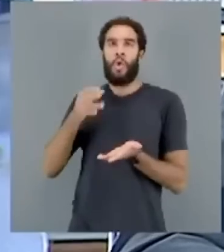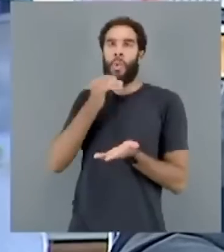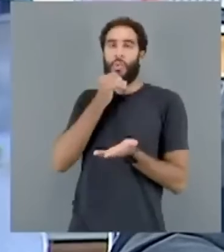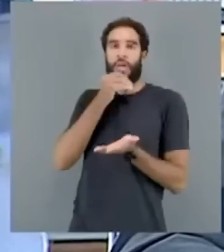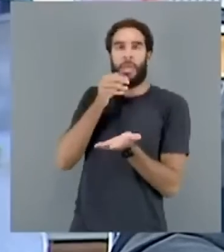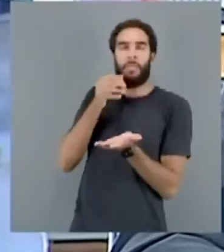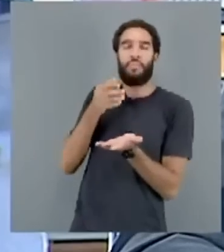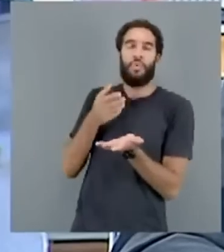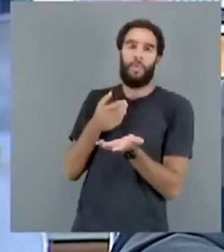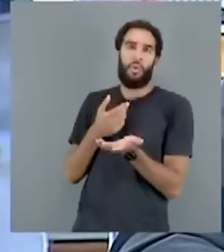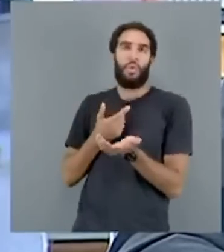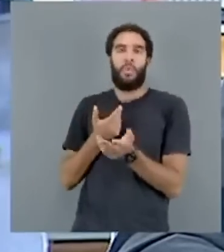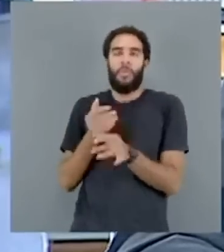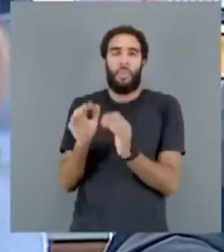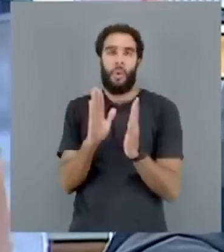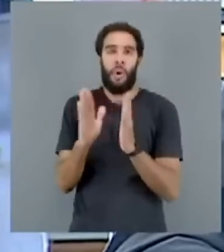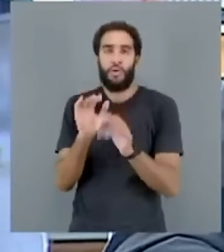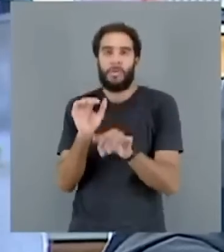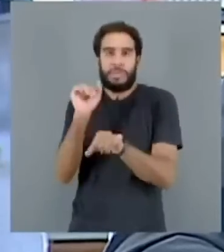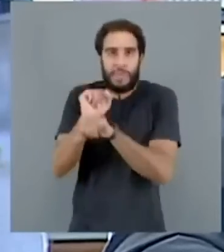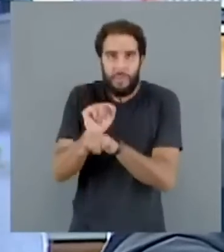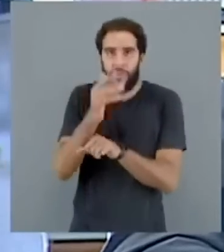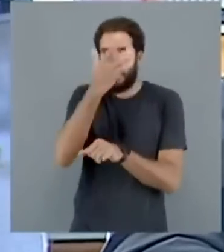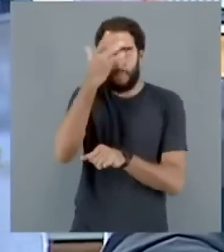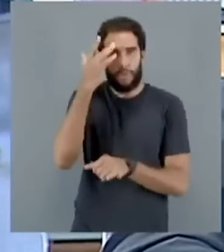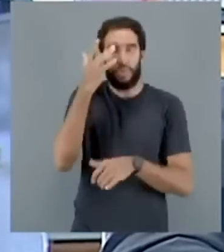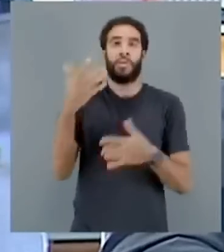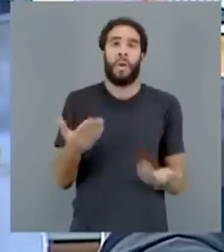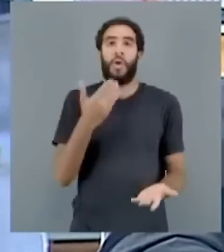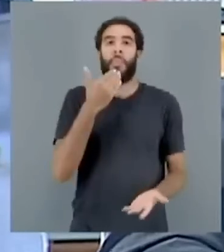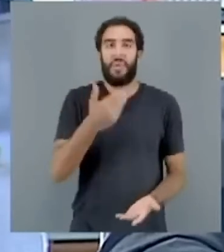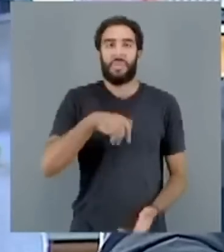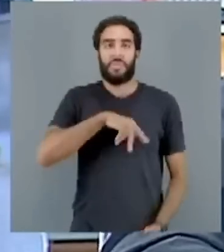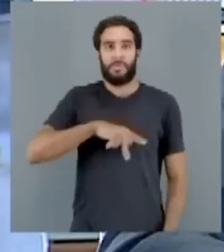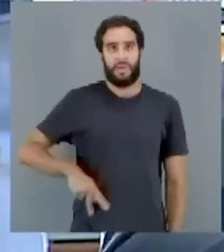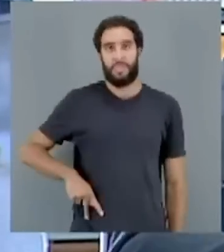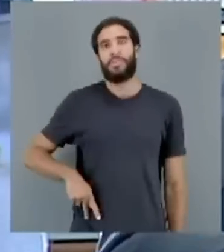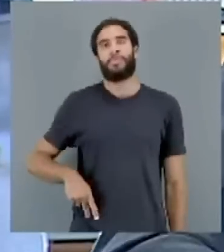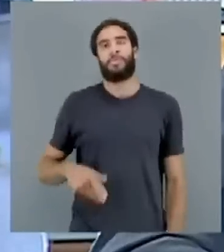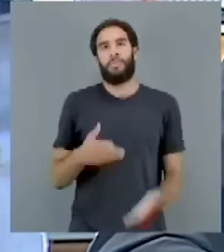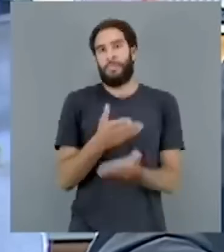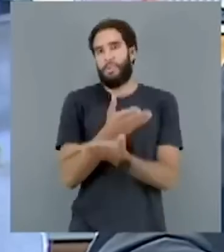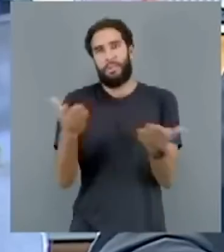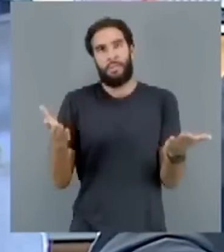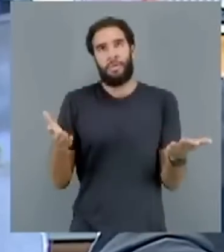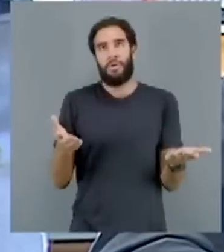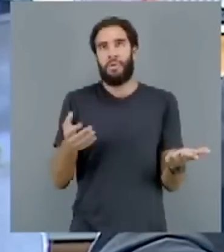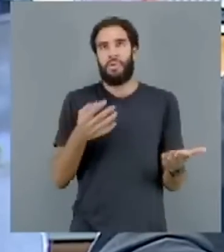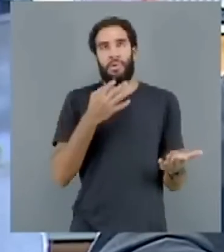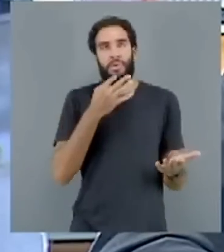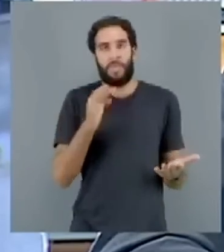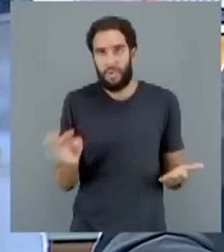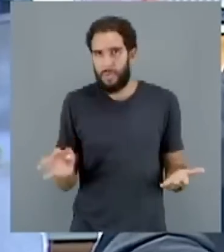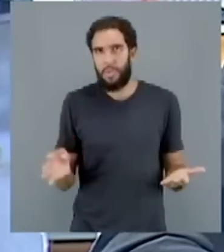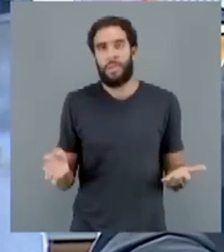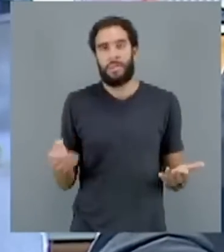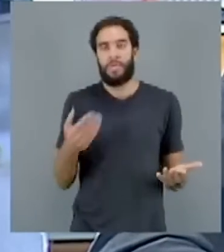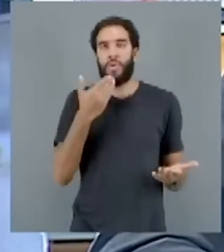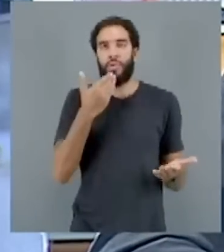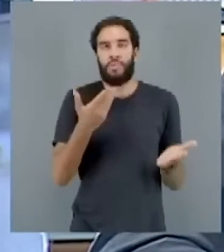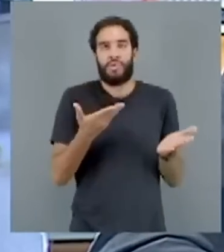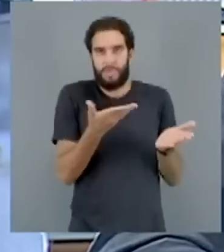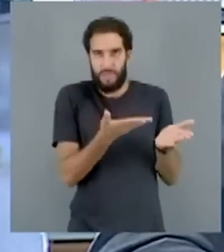deputado ou de um senador. Por isso, senhor presidente, peço que Vossa Excelência não conheça dessa questão de ordem